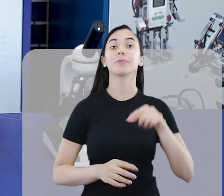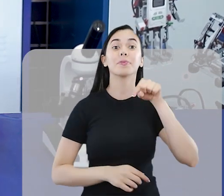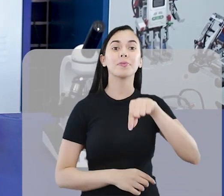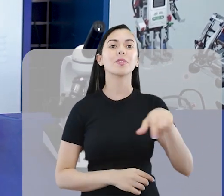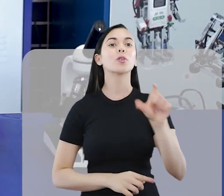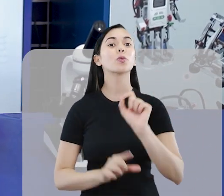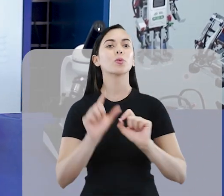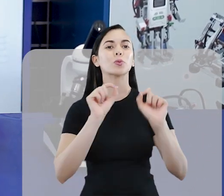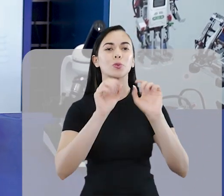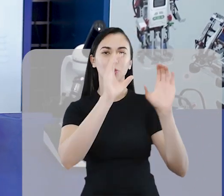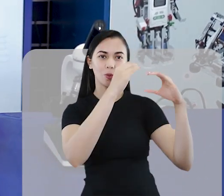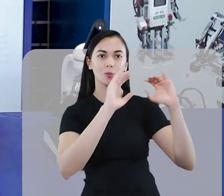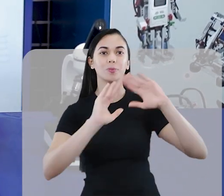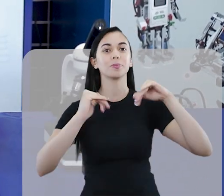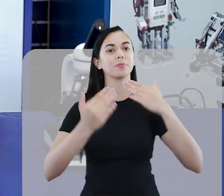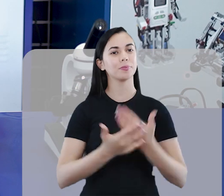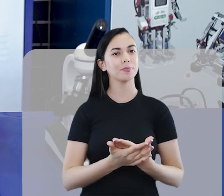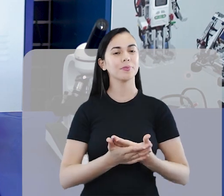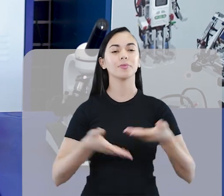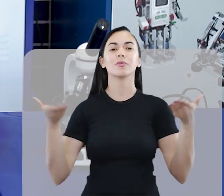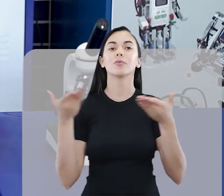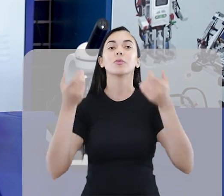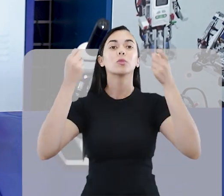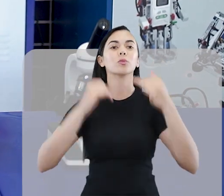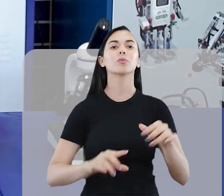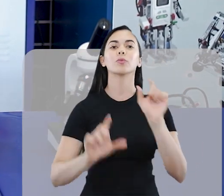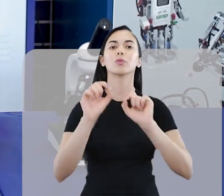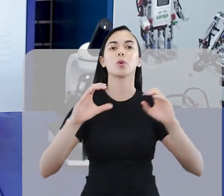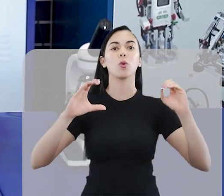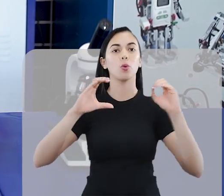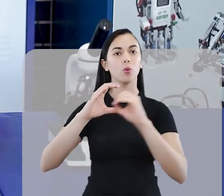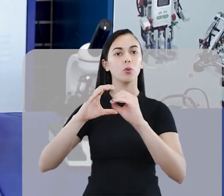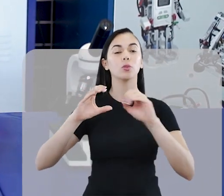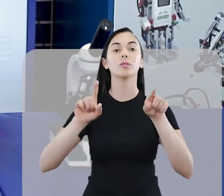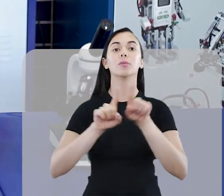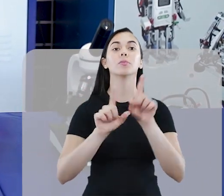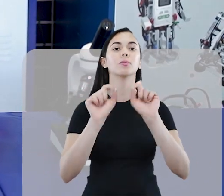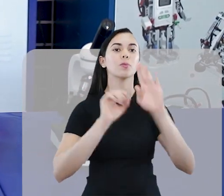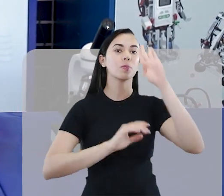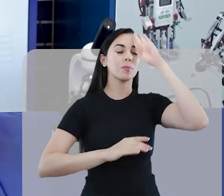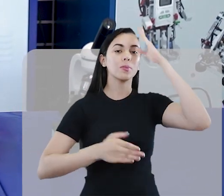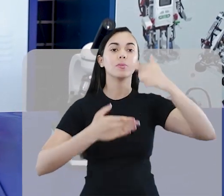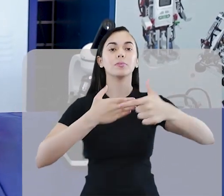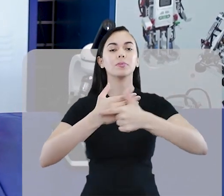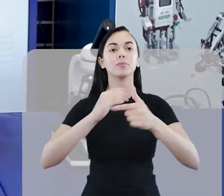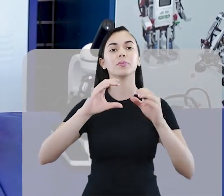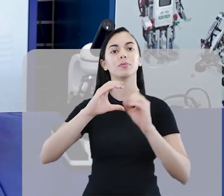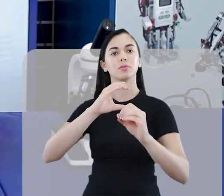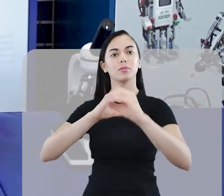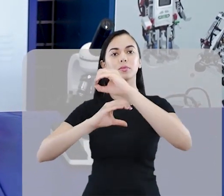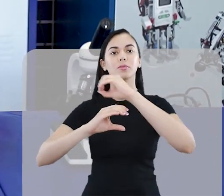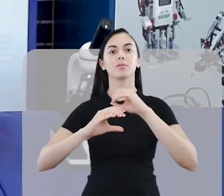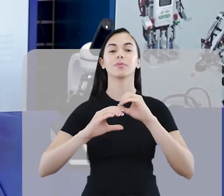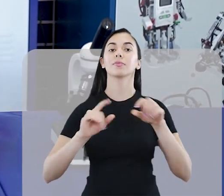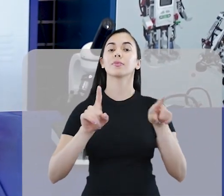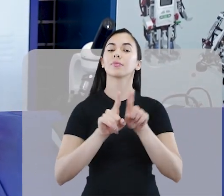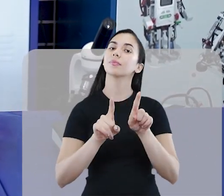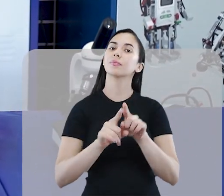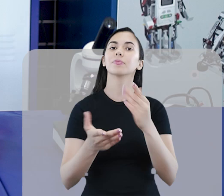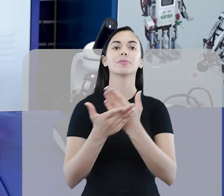Estamos em um laboratório escolar. Hoje nós vamos falar sobre as células, as principais funções das suas organelas e também fazer